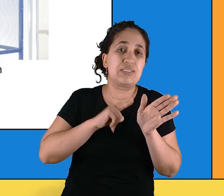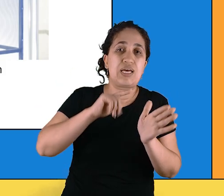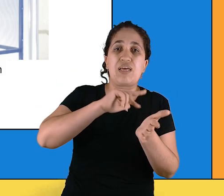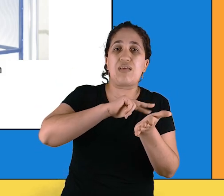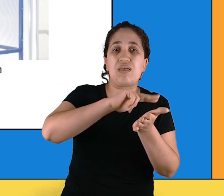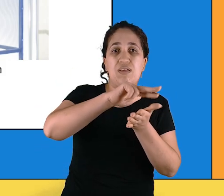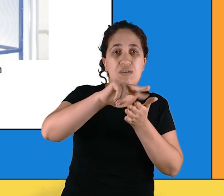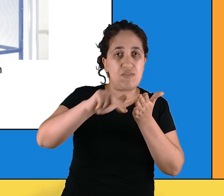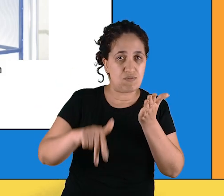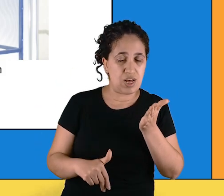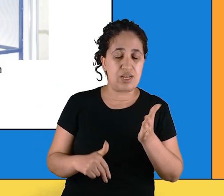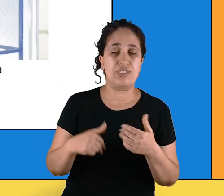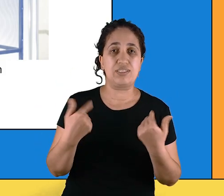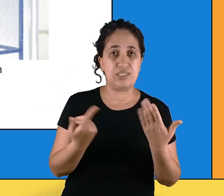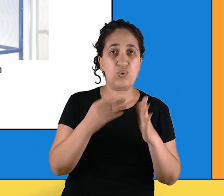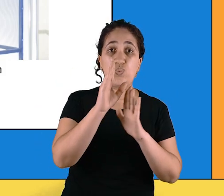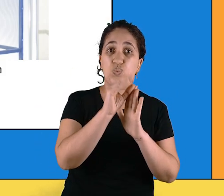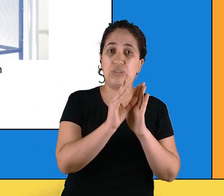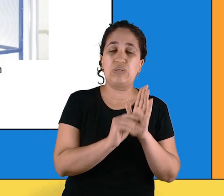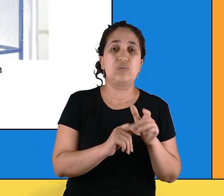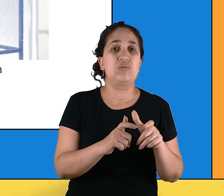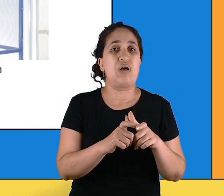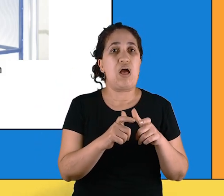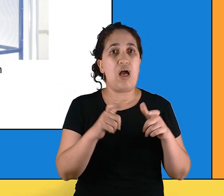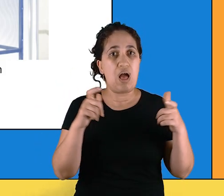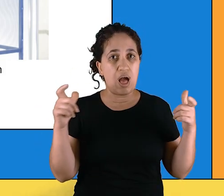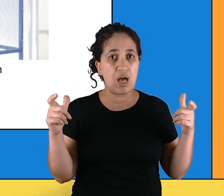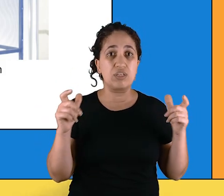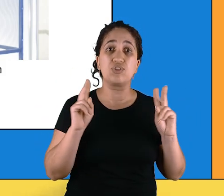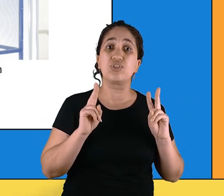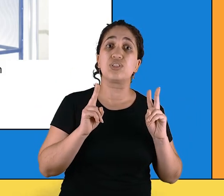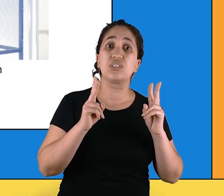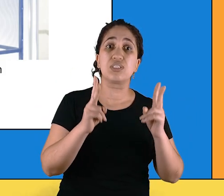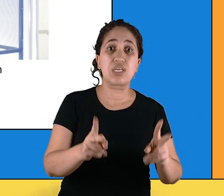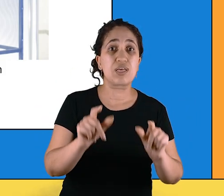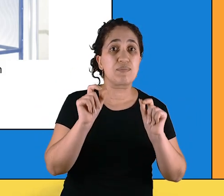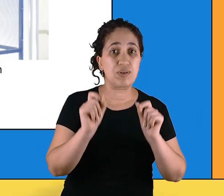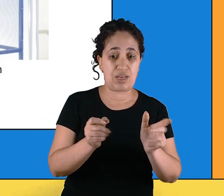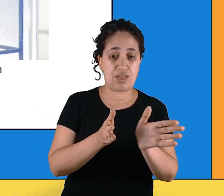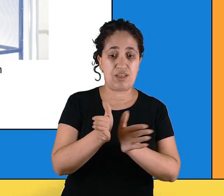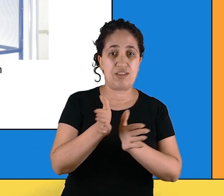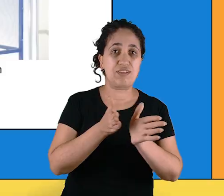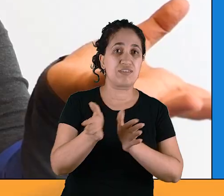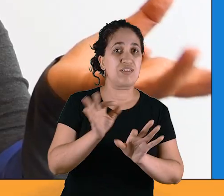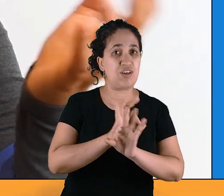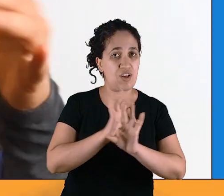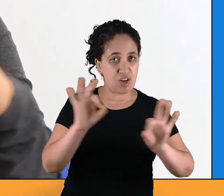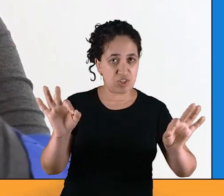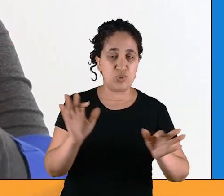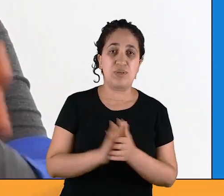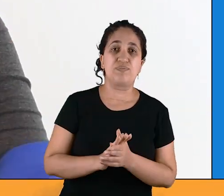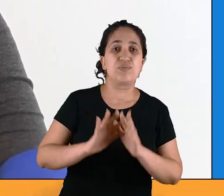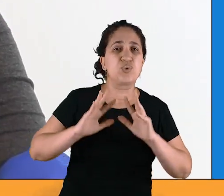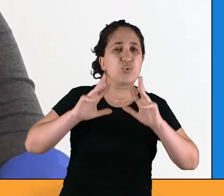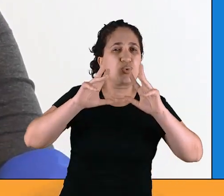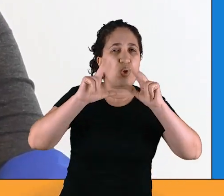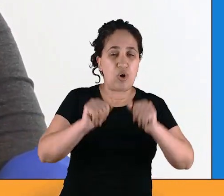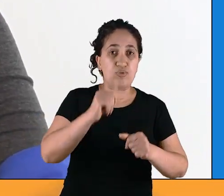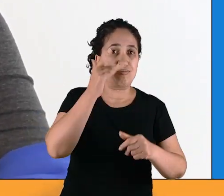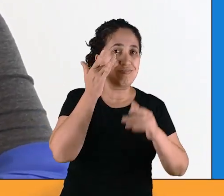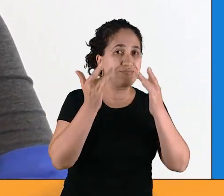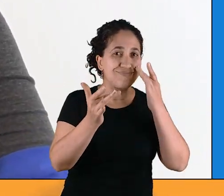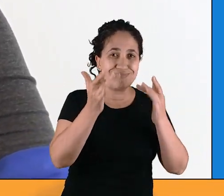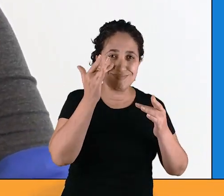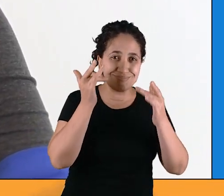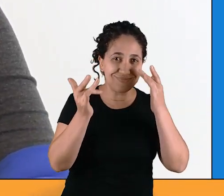de numismática. Então é um conteúdo grande e sempre com uma excelência de acessibilidade. Todos os espetáculos